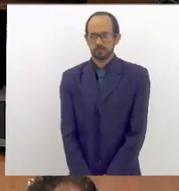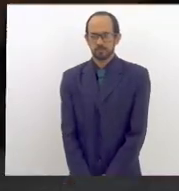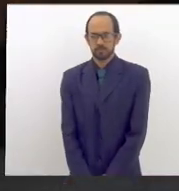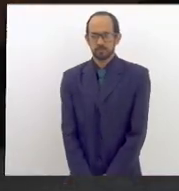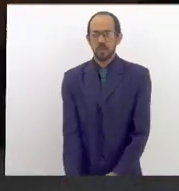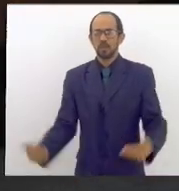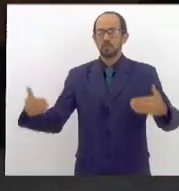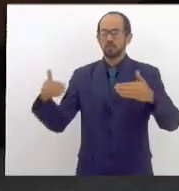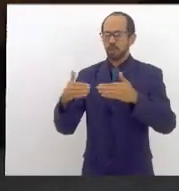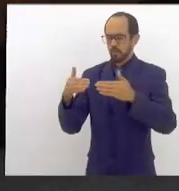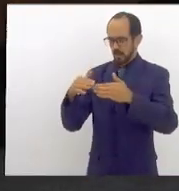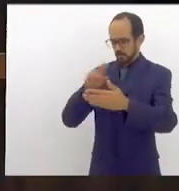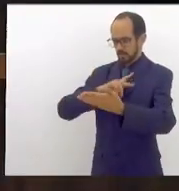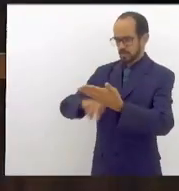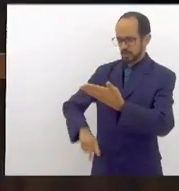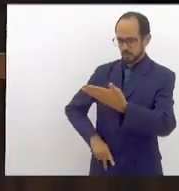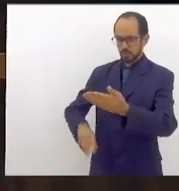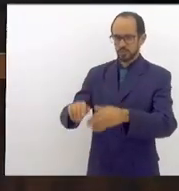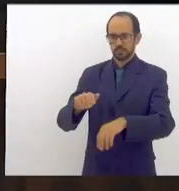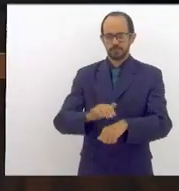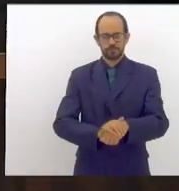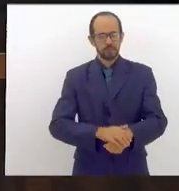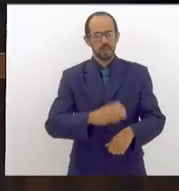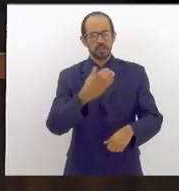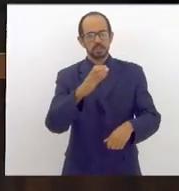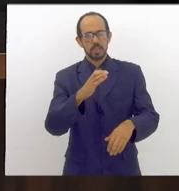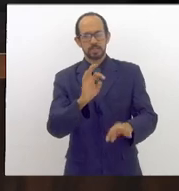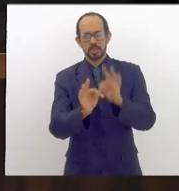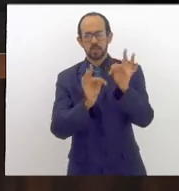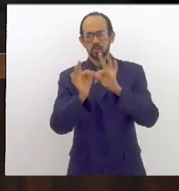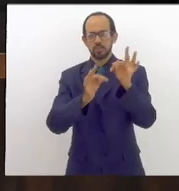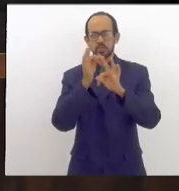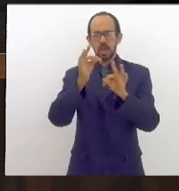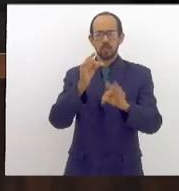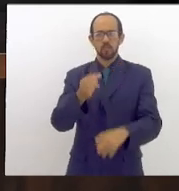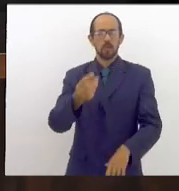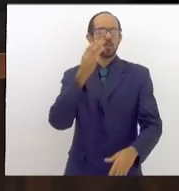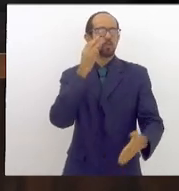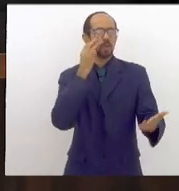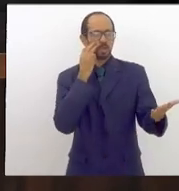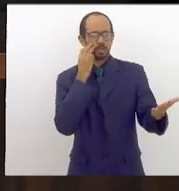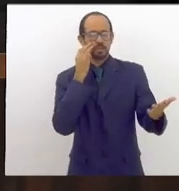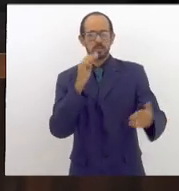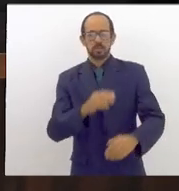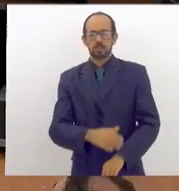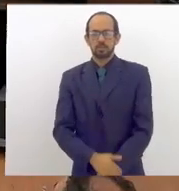parecer favorável Presidente pela comissão de Ciência Tecnologia Deputado Valdete Carneiro